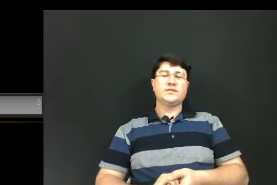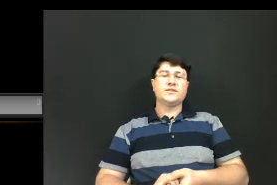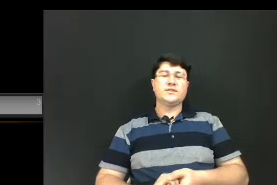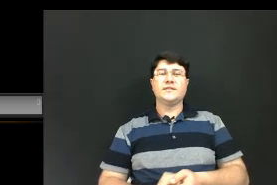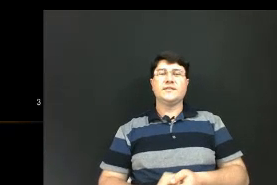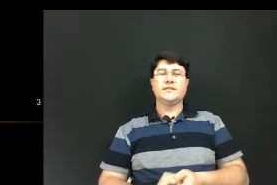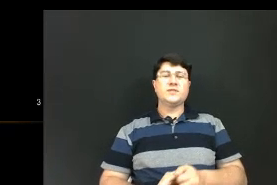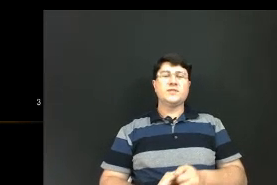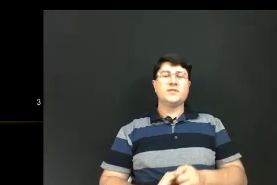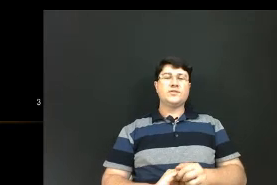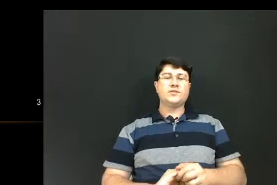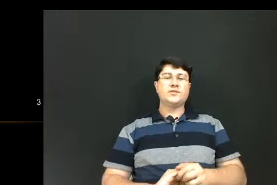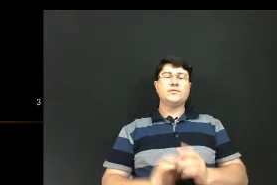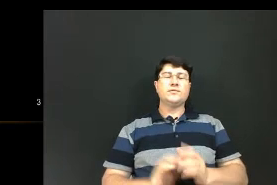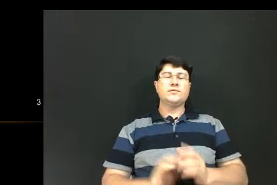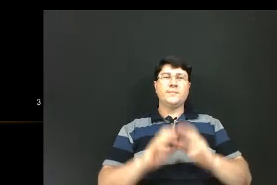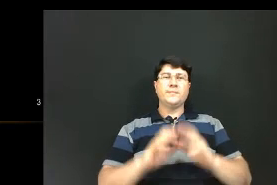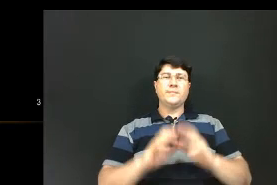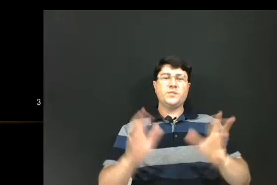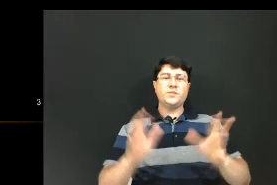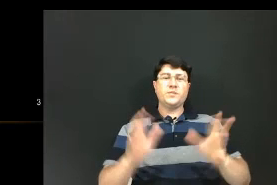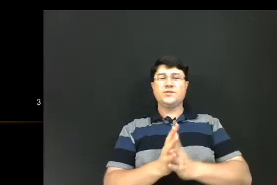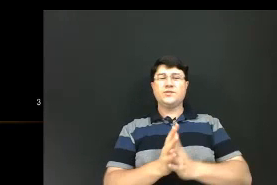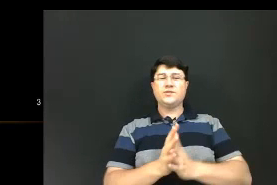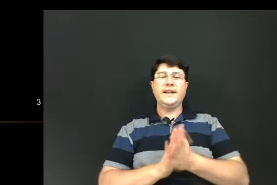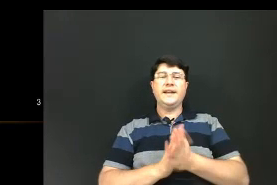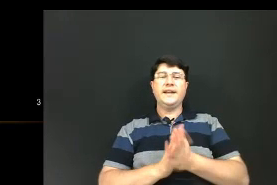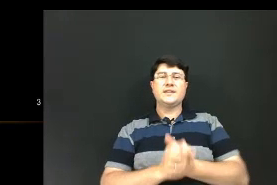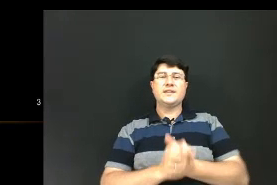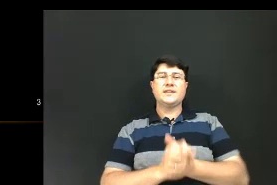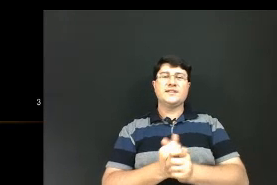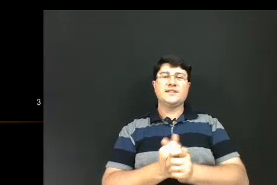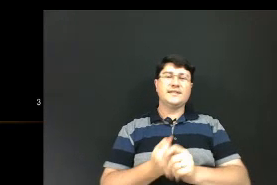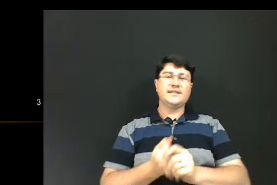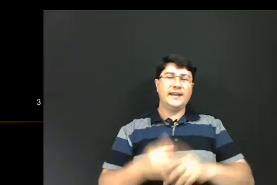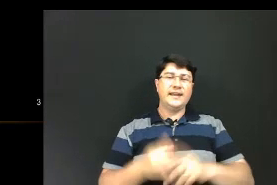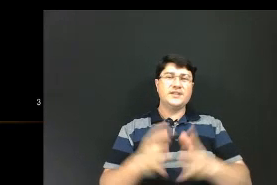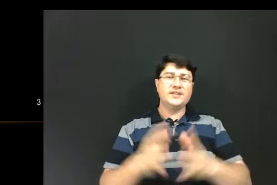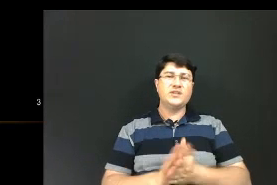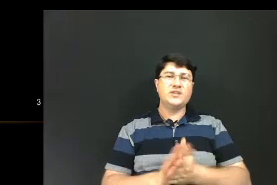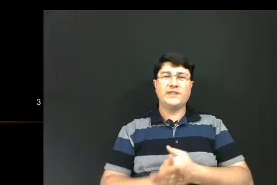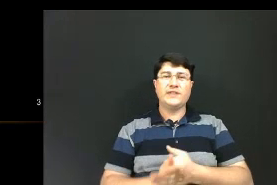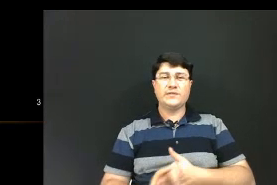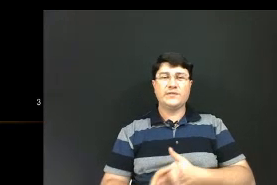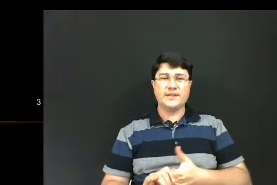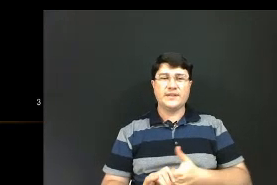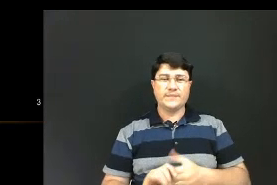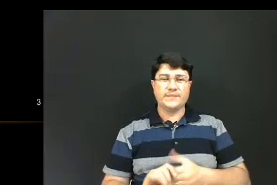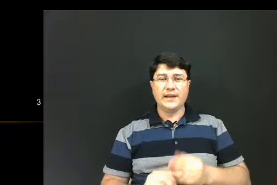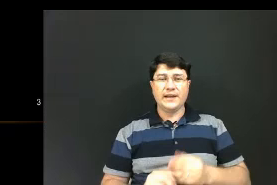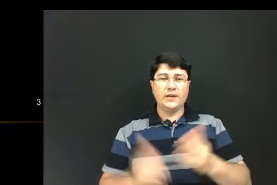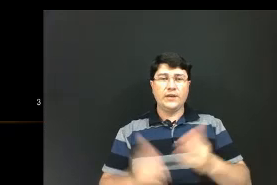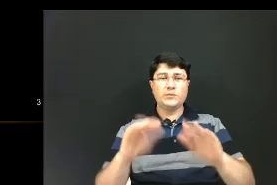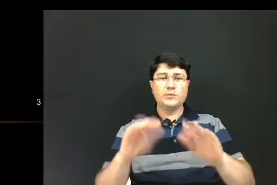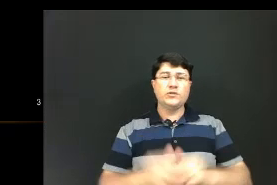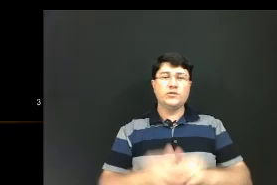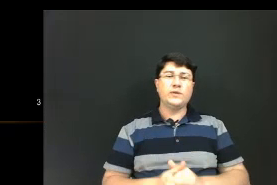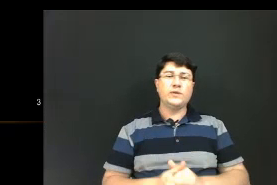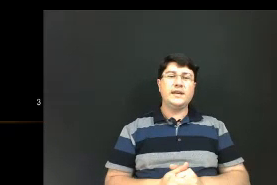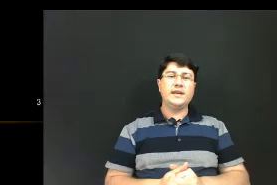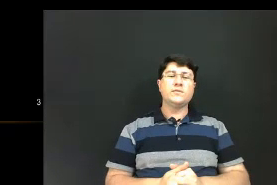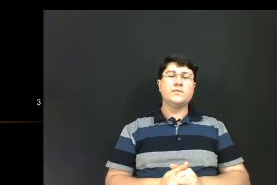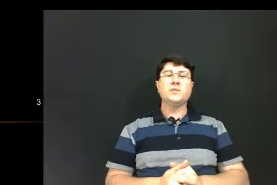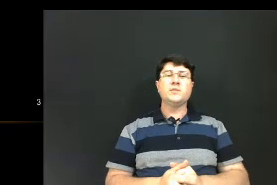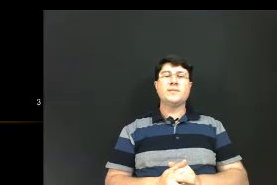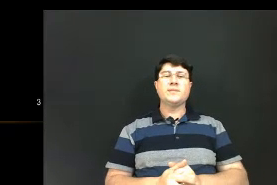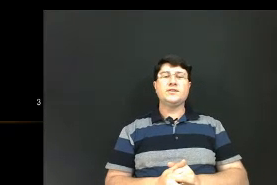o campo semântico espaço, era esse que nós era isso que eu tinha para falar para vocês. Agora vamos